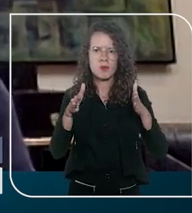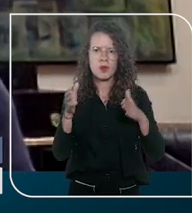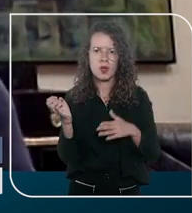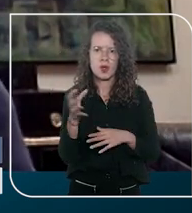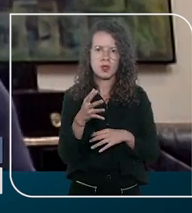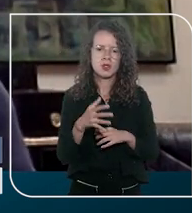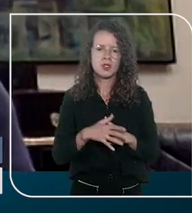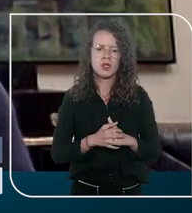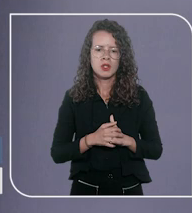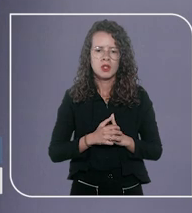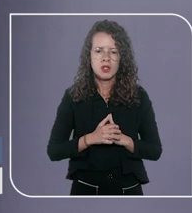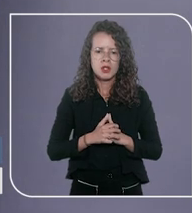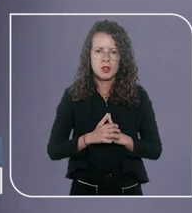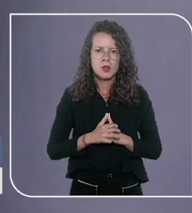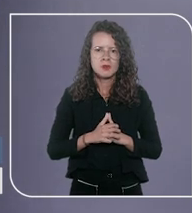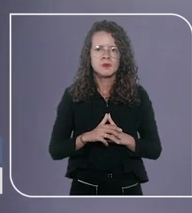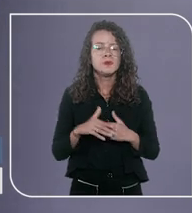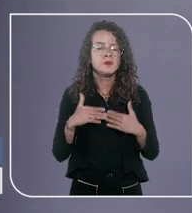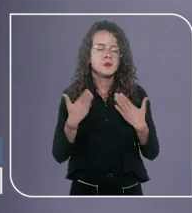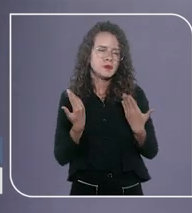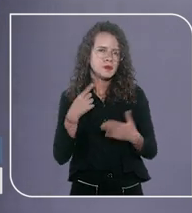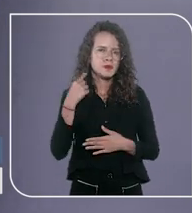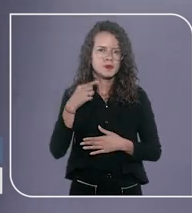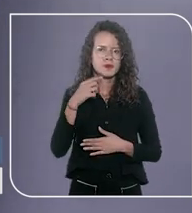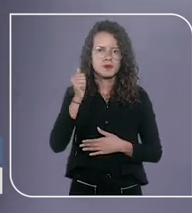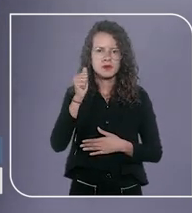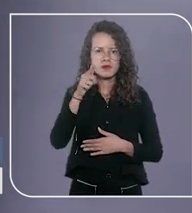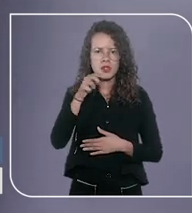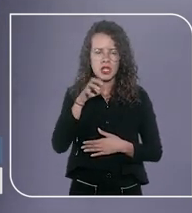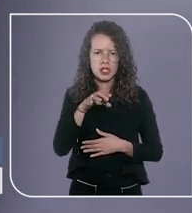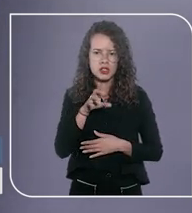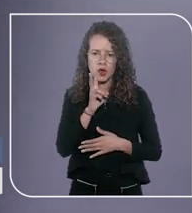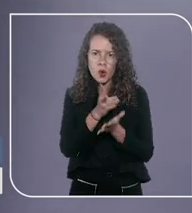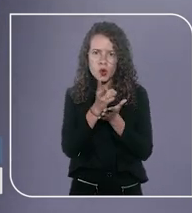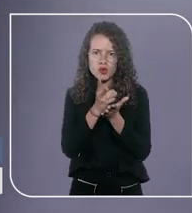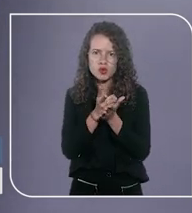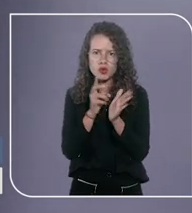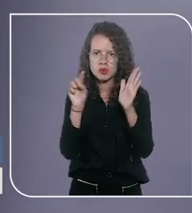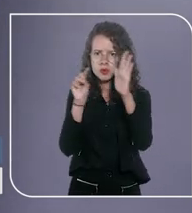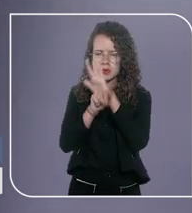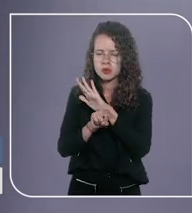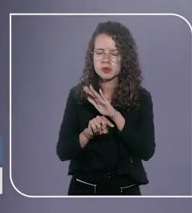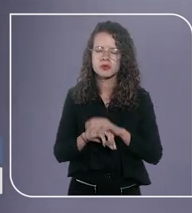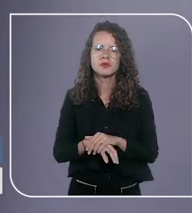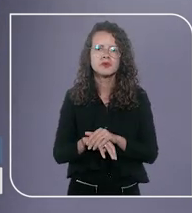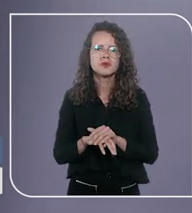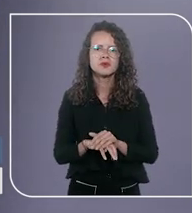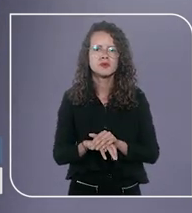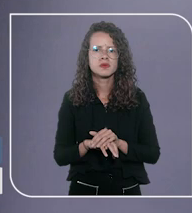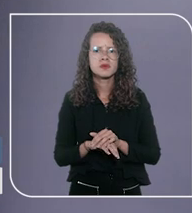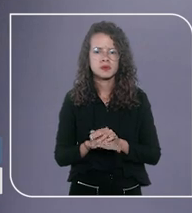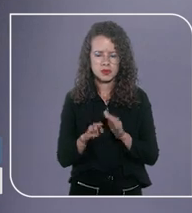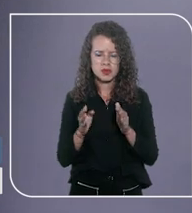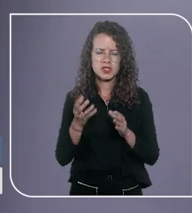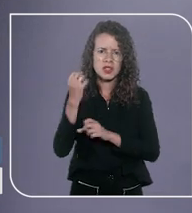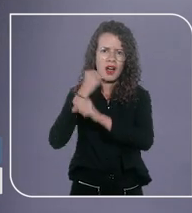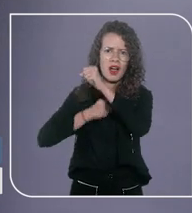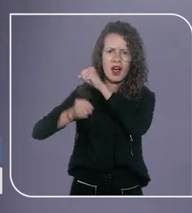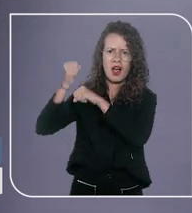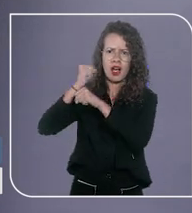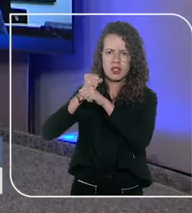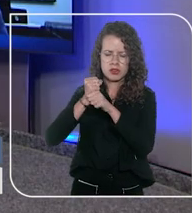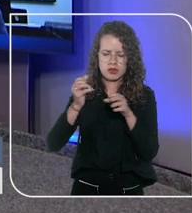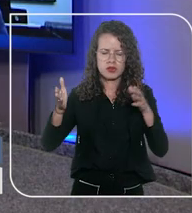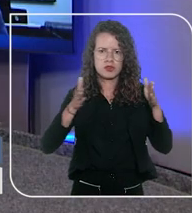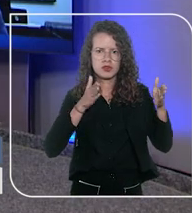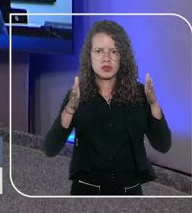Uhum. Doutor Alexandre, ainda com o senhor, ao longo das décadas de funcionamento aqui do Superior Tribunal de Justiça,